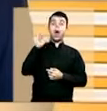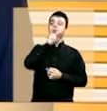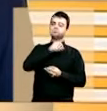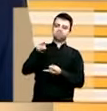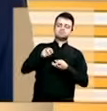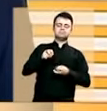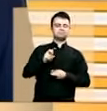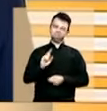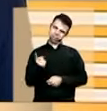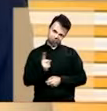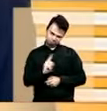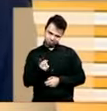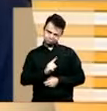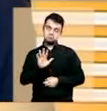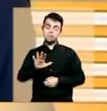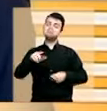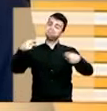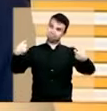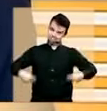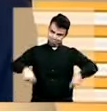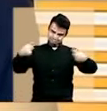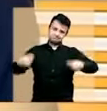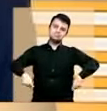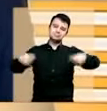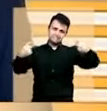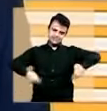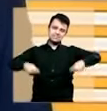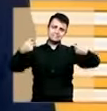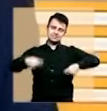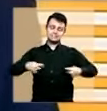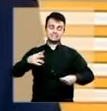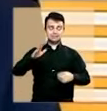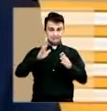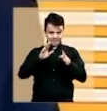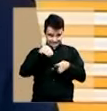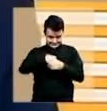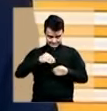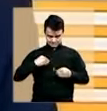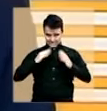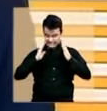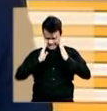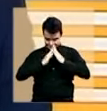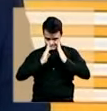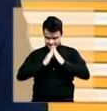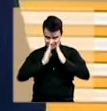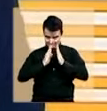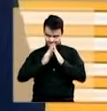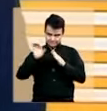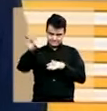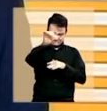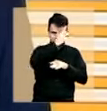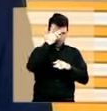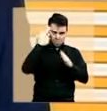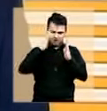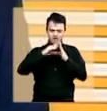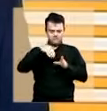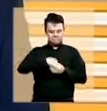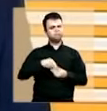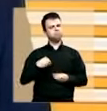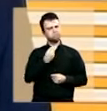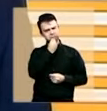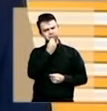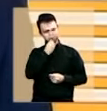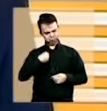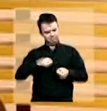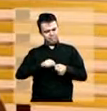é interessante, mas é necessário. E dentro da minha casa, dentro da nossa casa, por que não